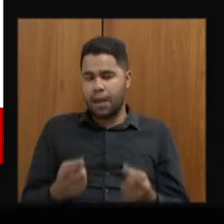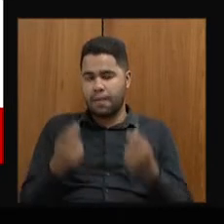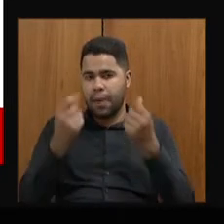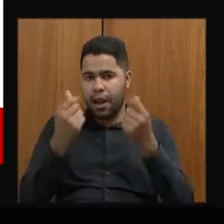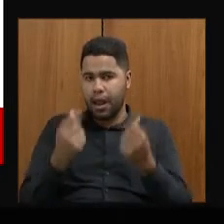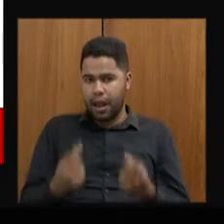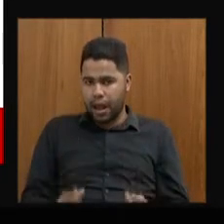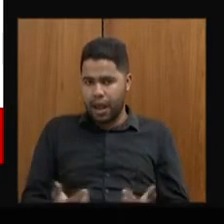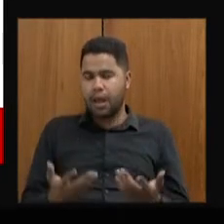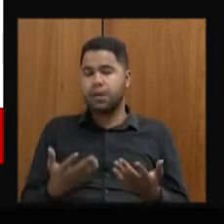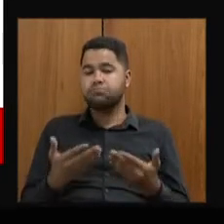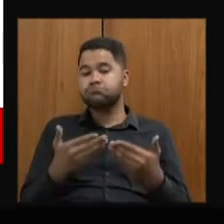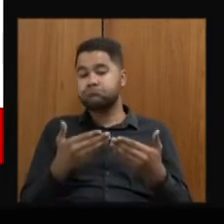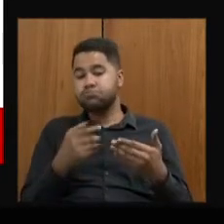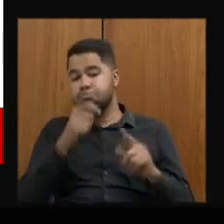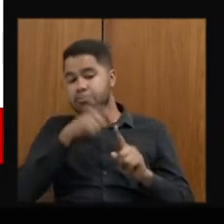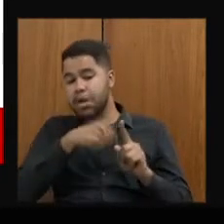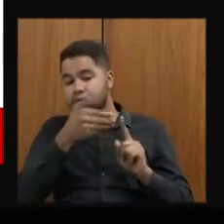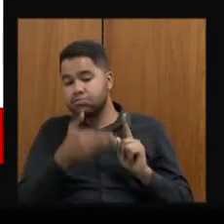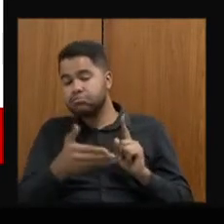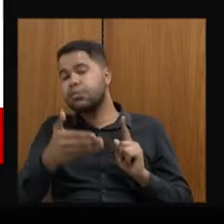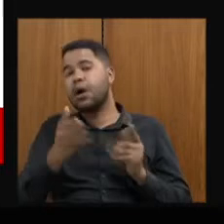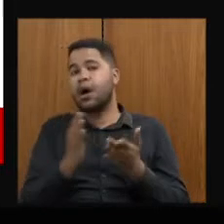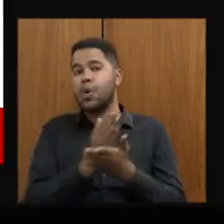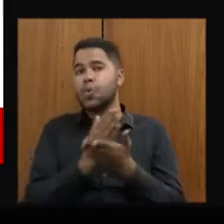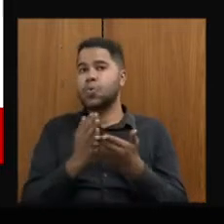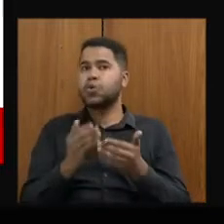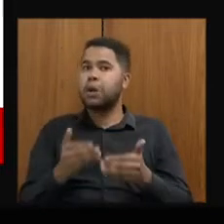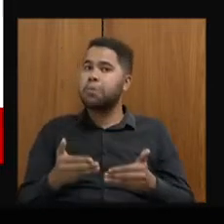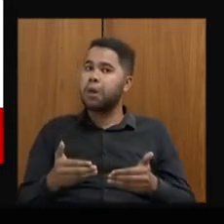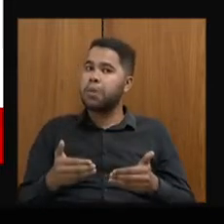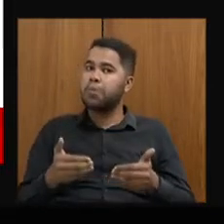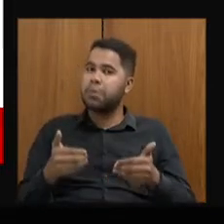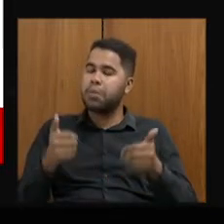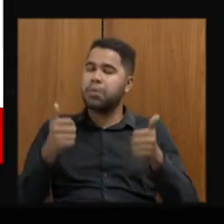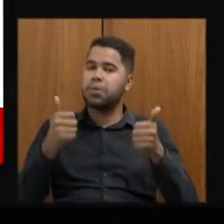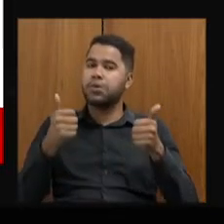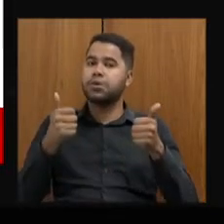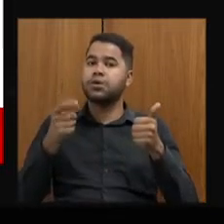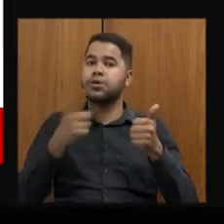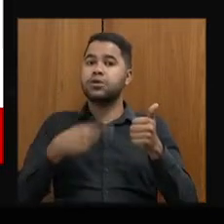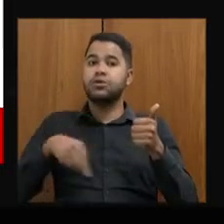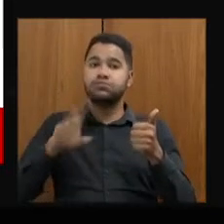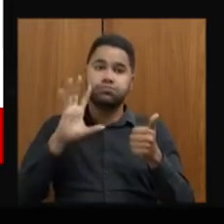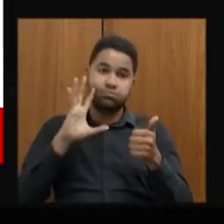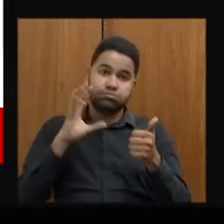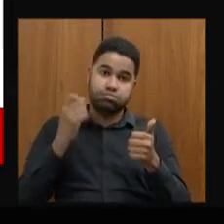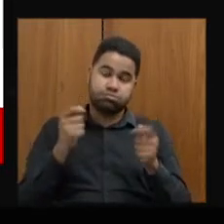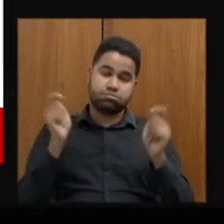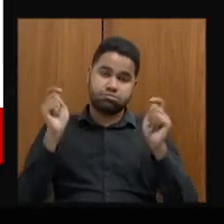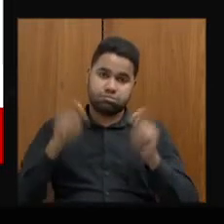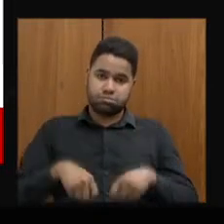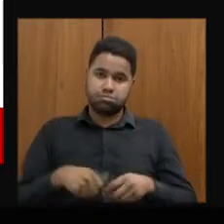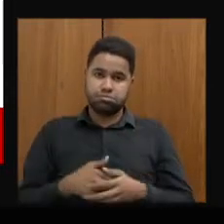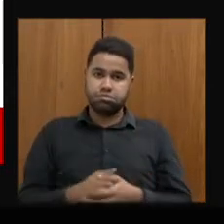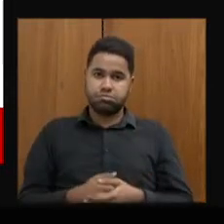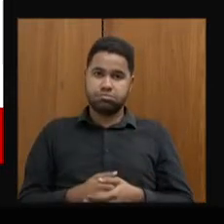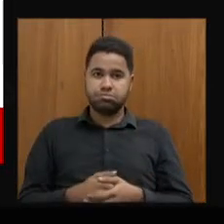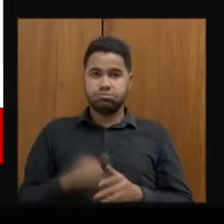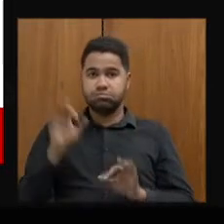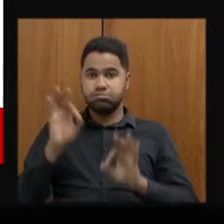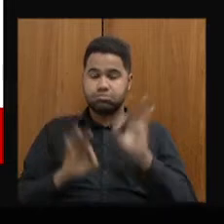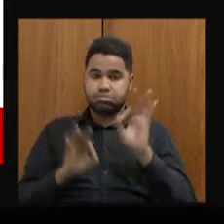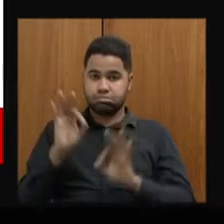próximo mês alguns itens já estão normalizando o fornecimento EA gente acha que isso vai ser possível é de